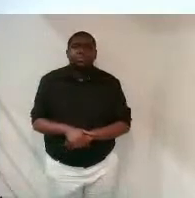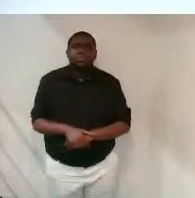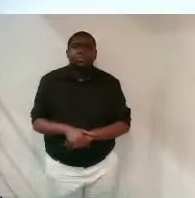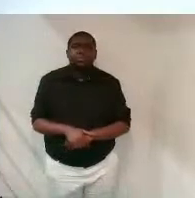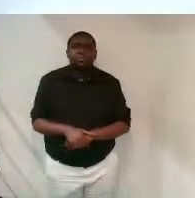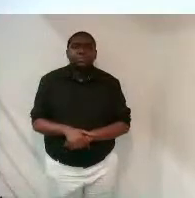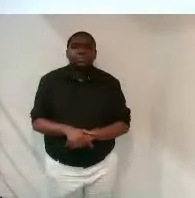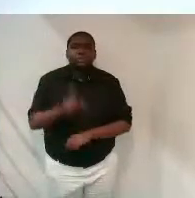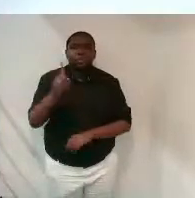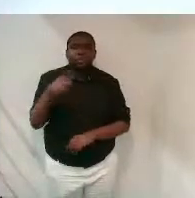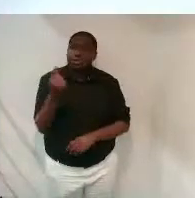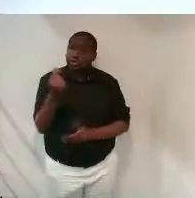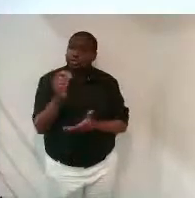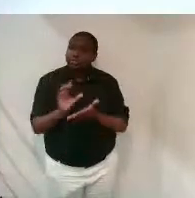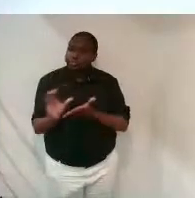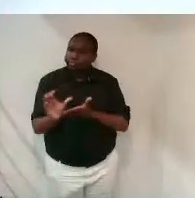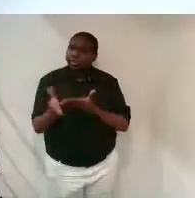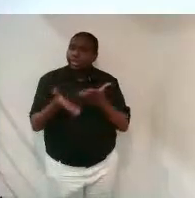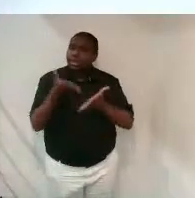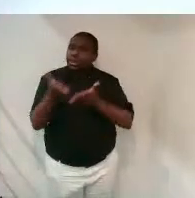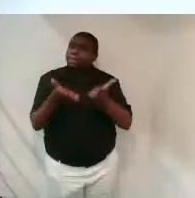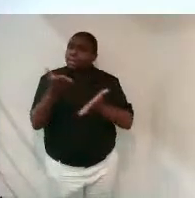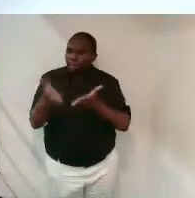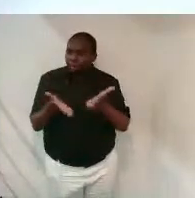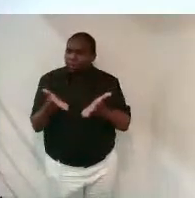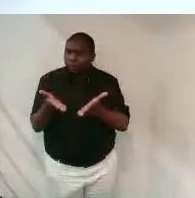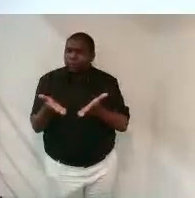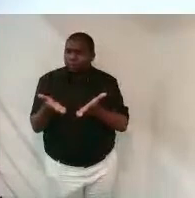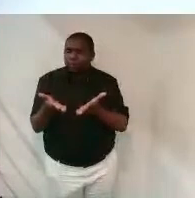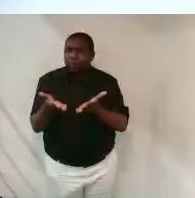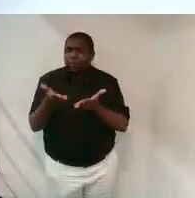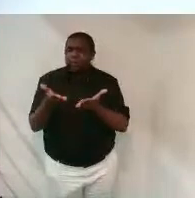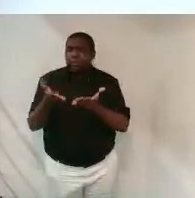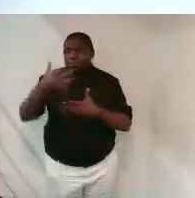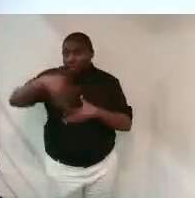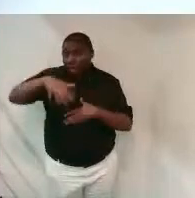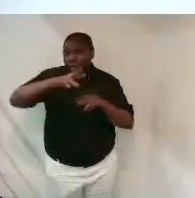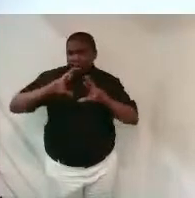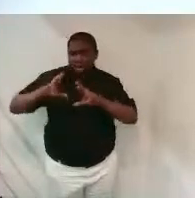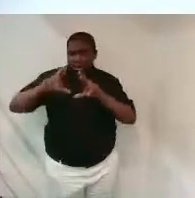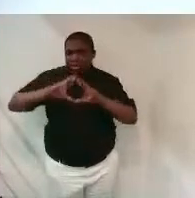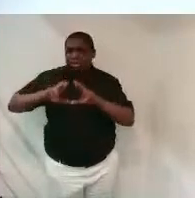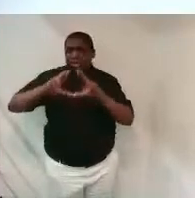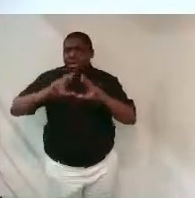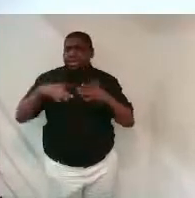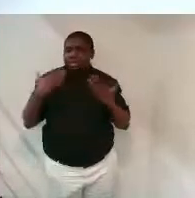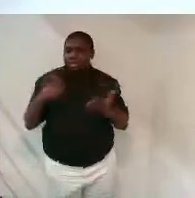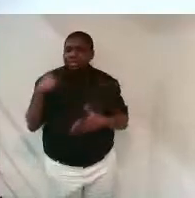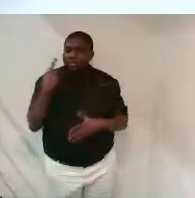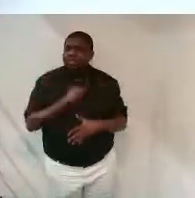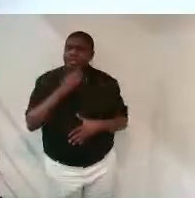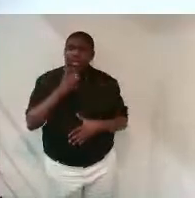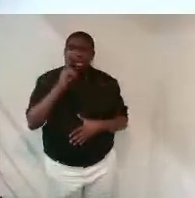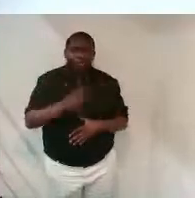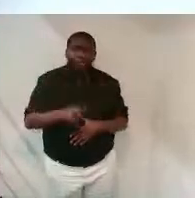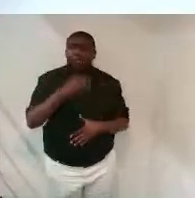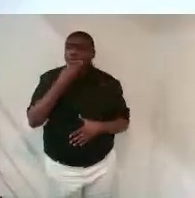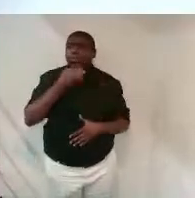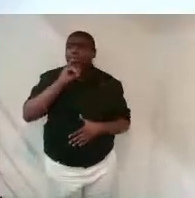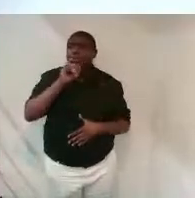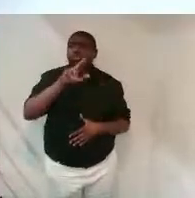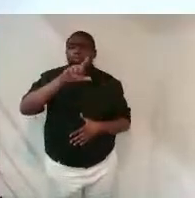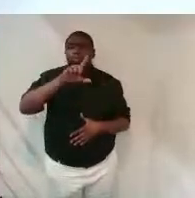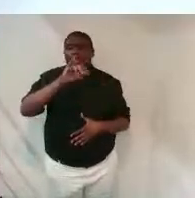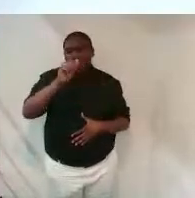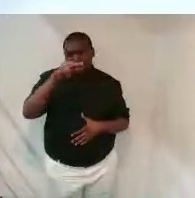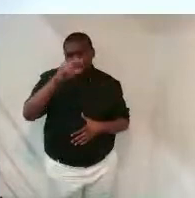de tratamento de resíduos no âmbito da reciclagem, né? Então, a gente já viu aqui, o Juliano trouxe bem, de modo bem claro,